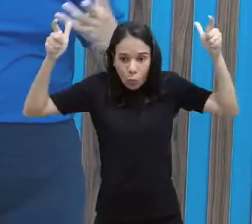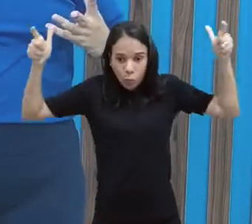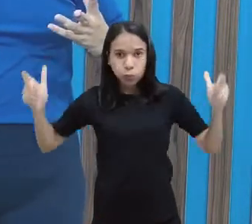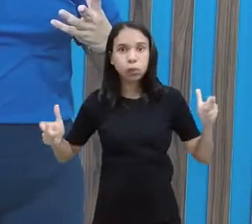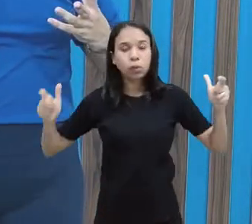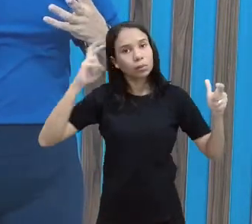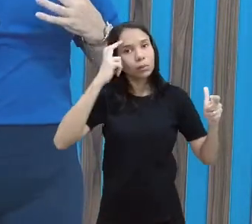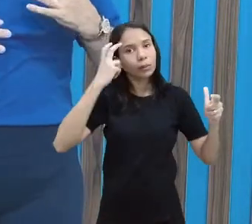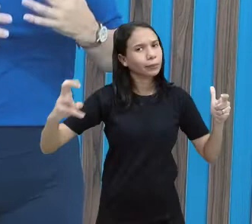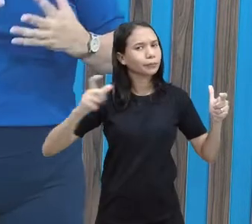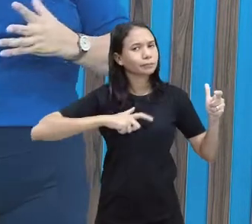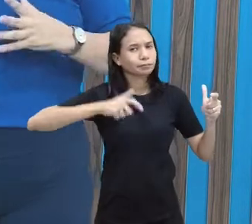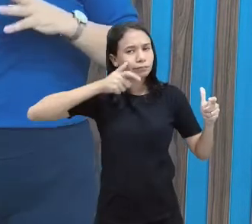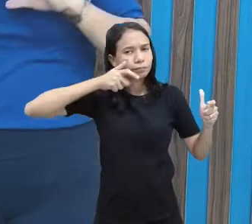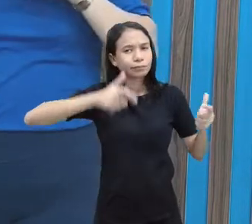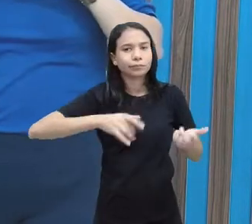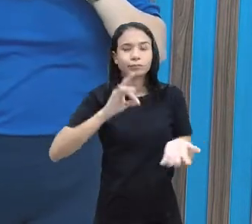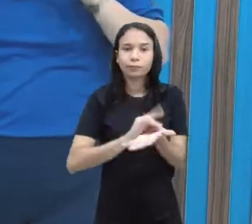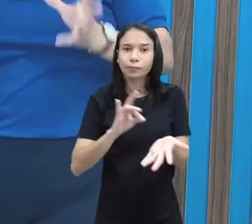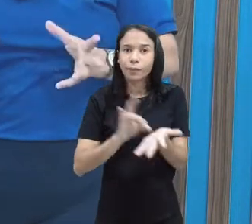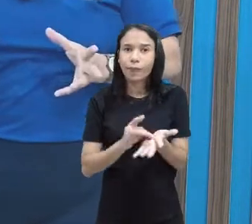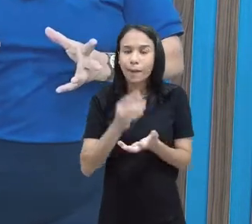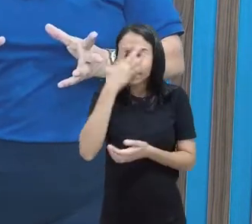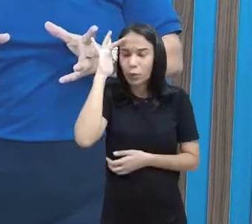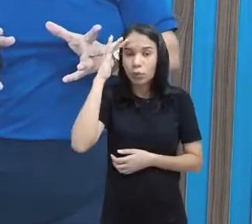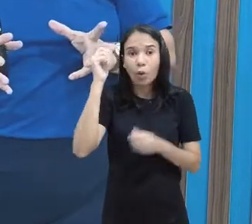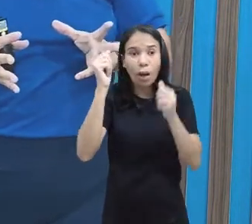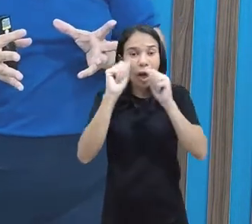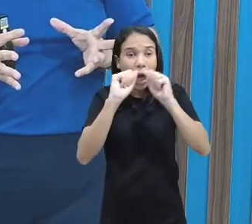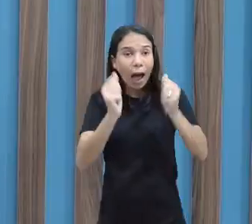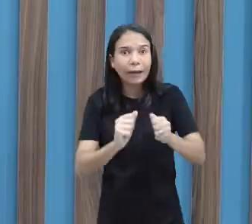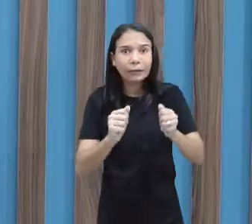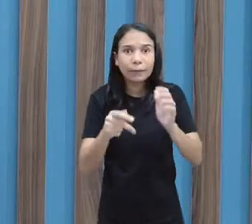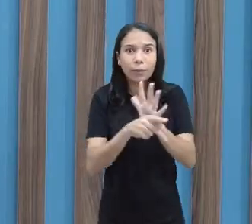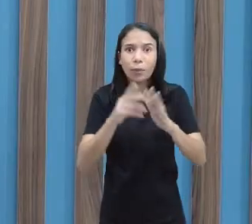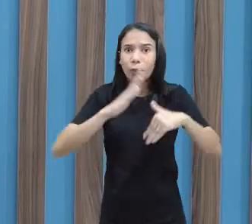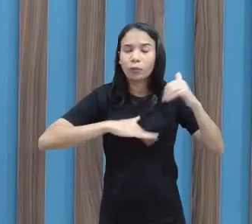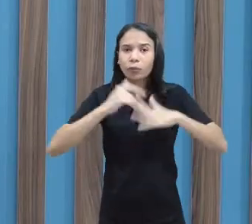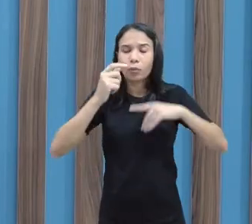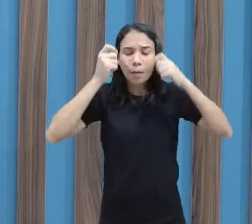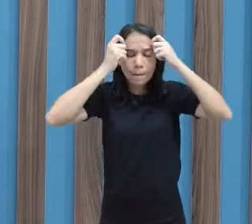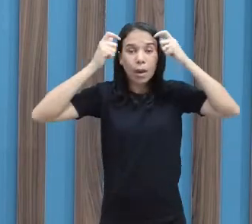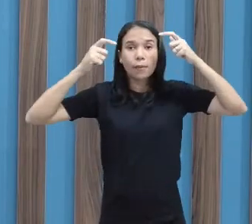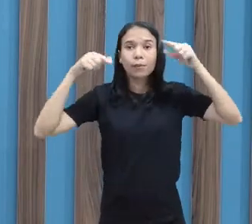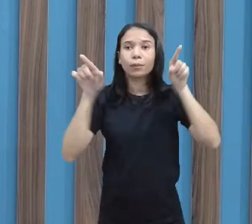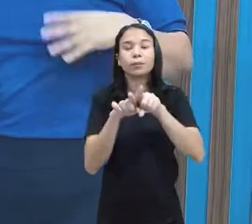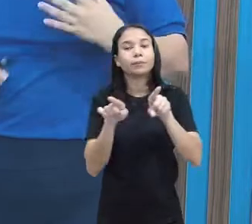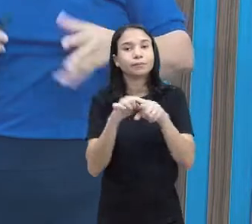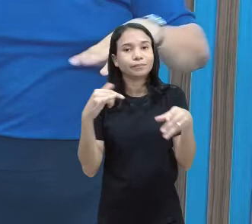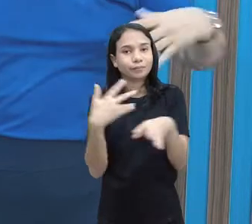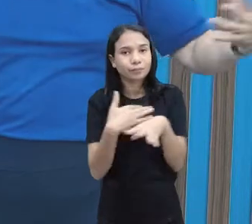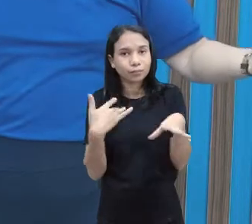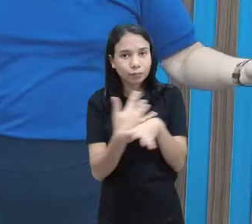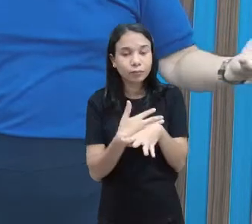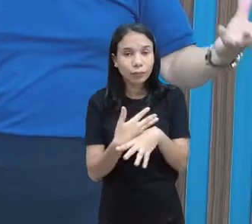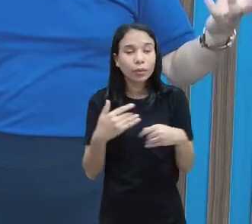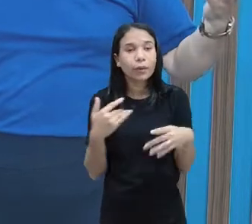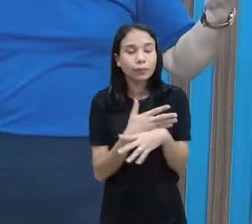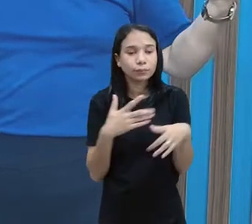culturas interessantes, isso mexeu muito com a cabeça dos artistas. A urbanização também, a Europa deixou de